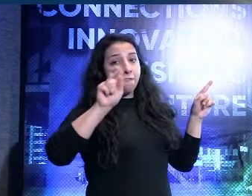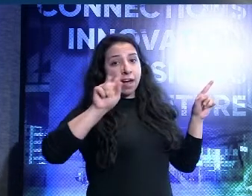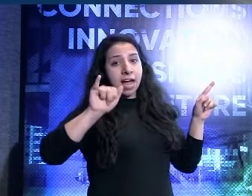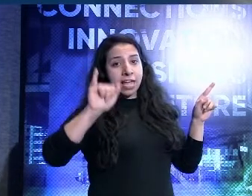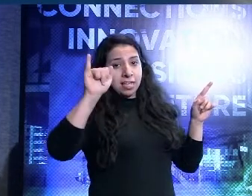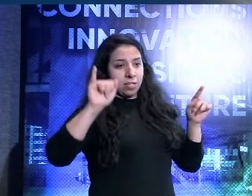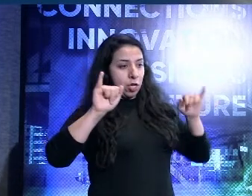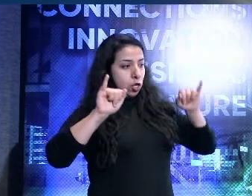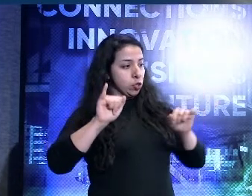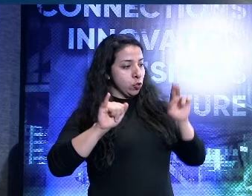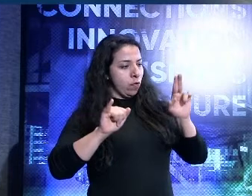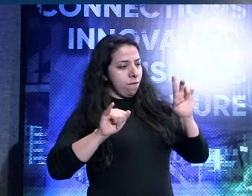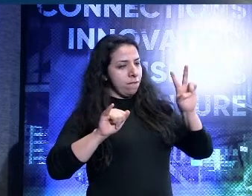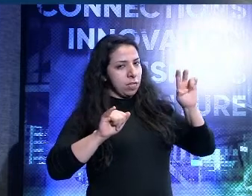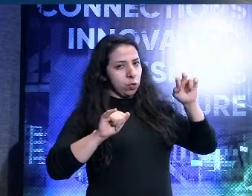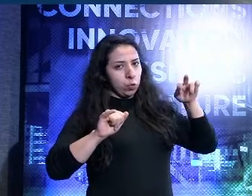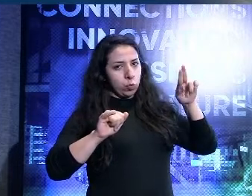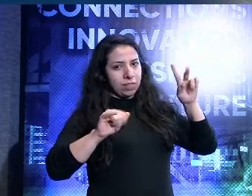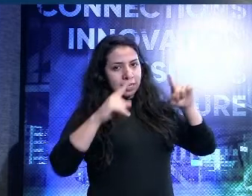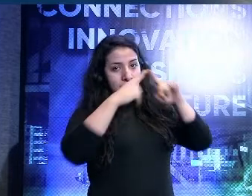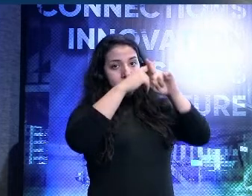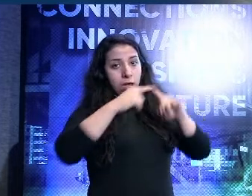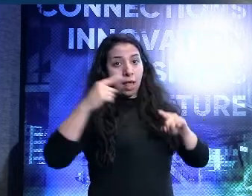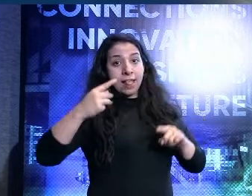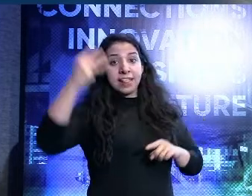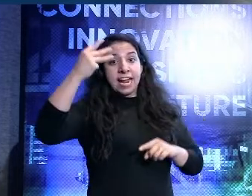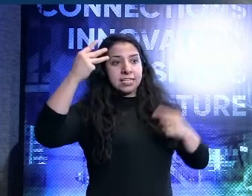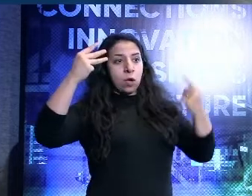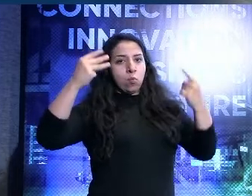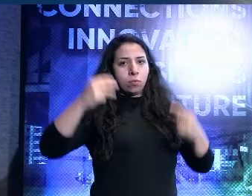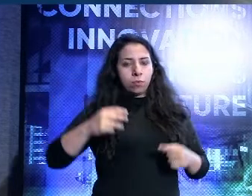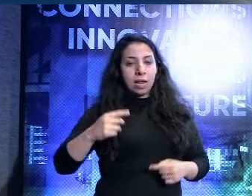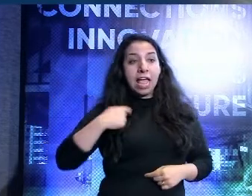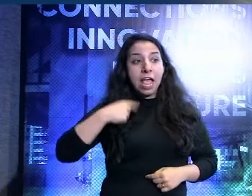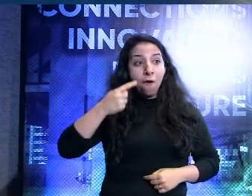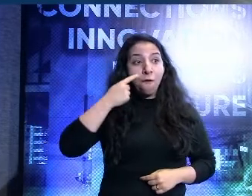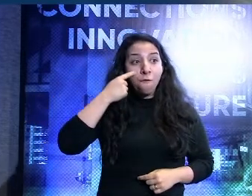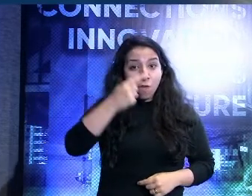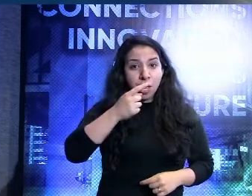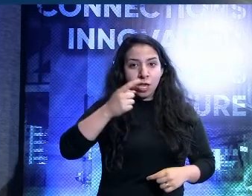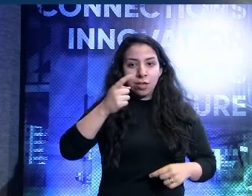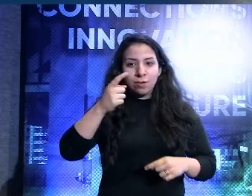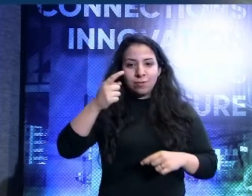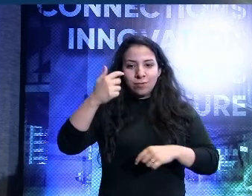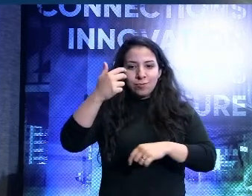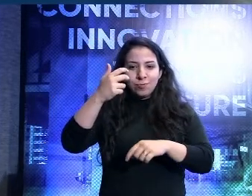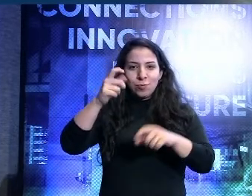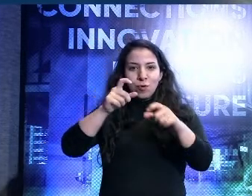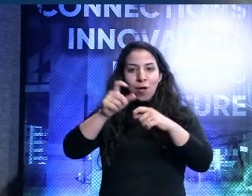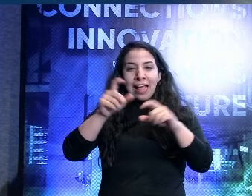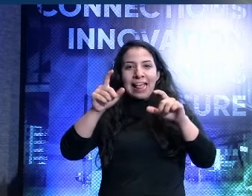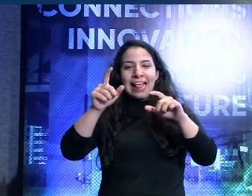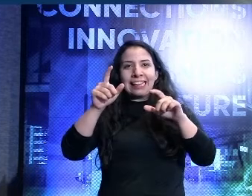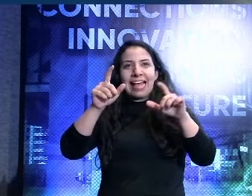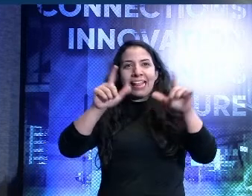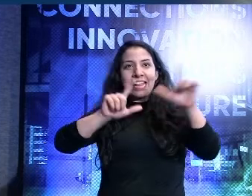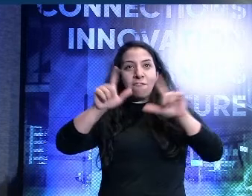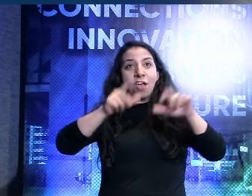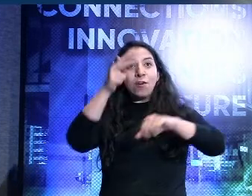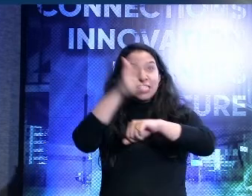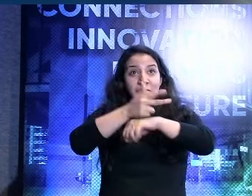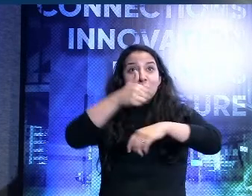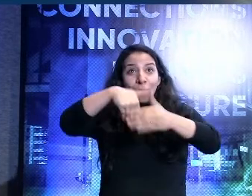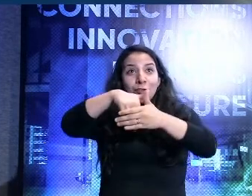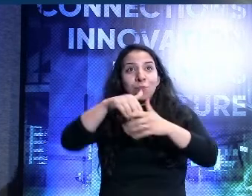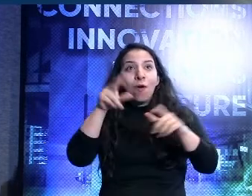tenho um indicador. Eu vi o jogo na TV. E com esse indicador eu olho, cara, eu tenho fatos e dados que eu não